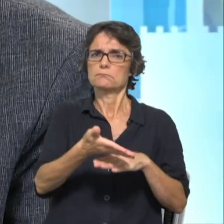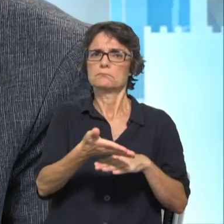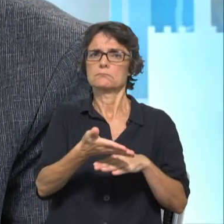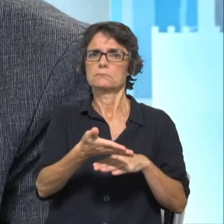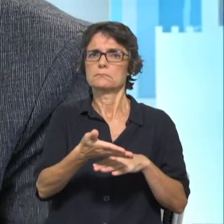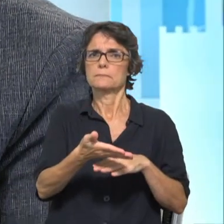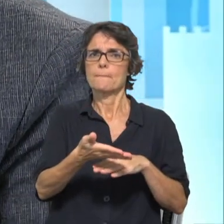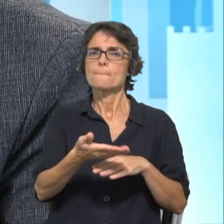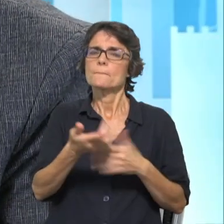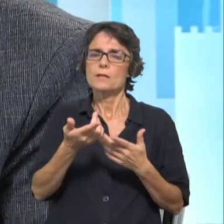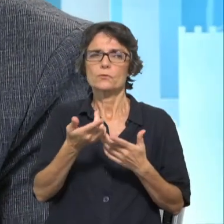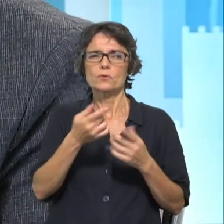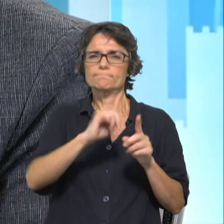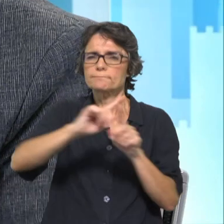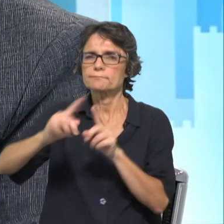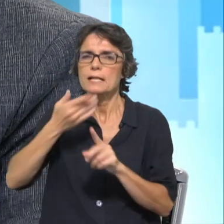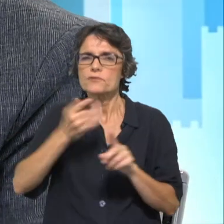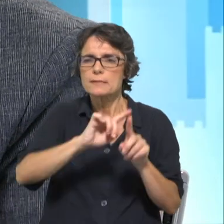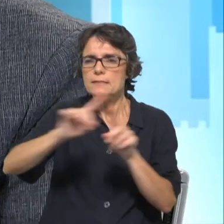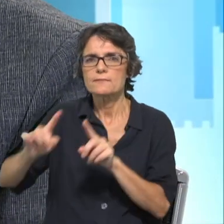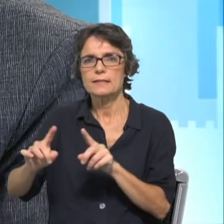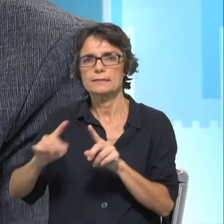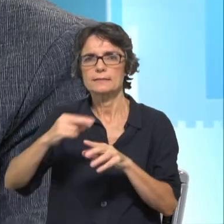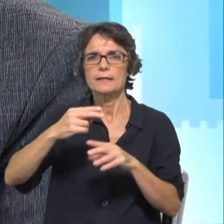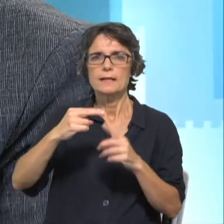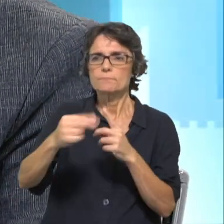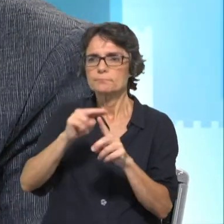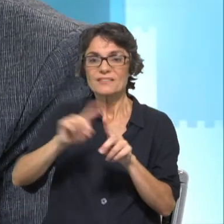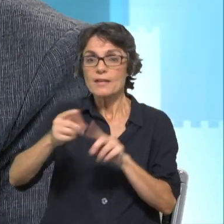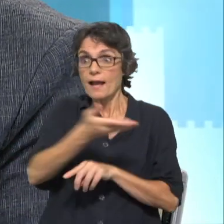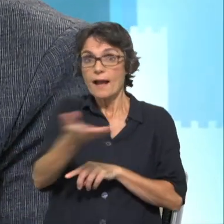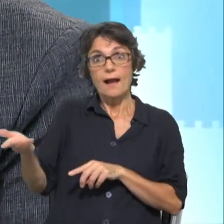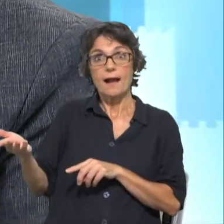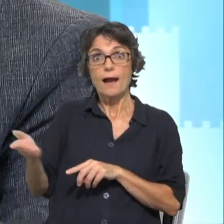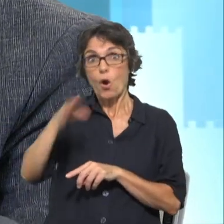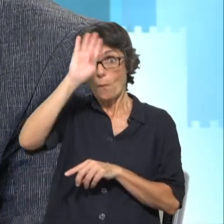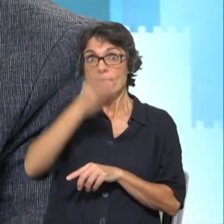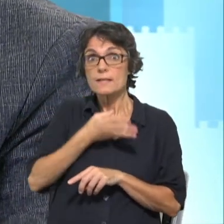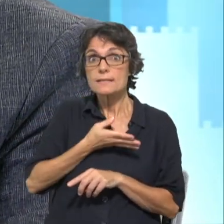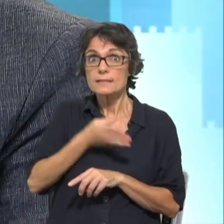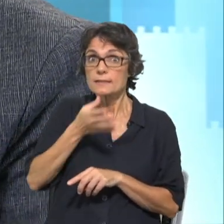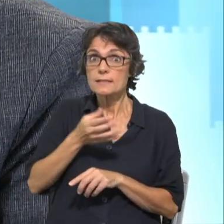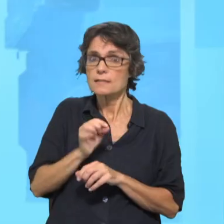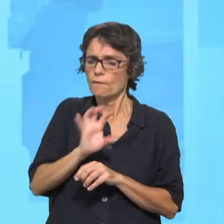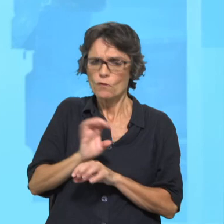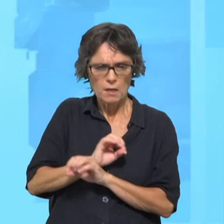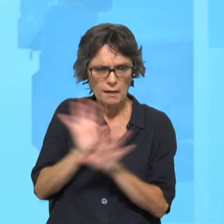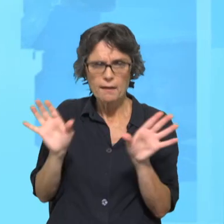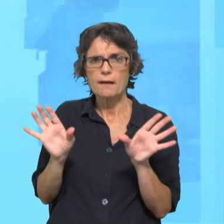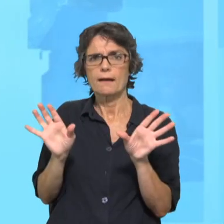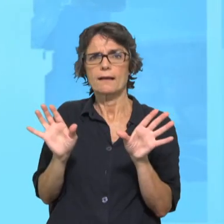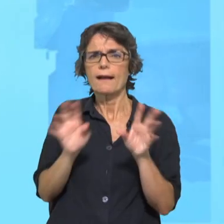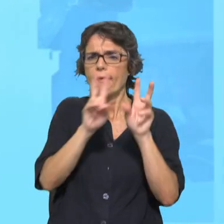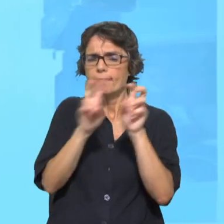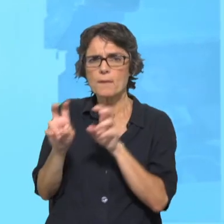estar em cima da mesa. E o Papa Francisco tem, paulatinamente, deixado claro que em determinadas temáticas e em determinadas